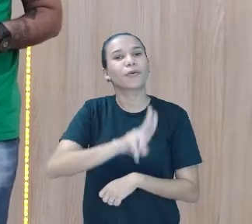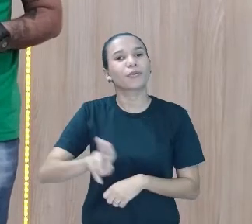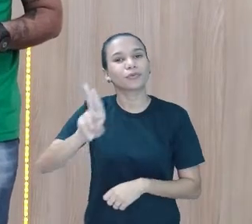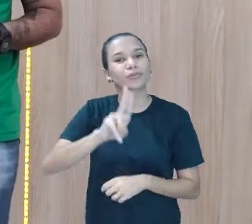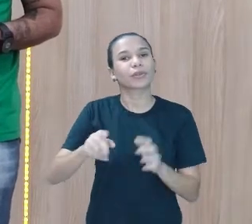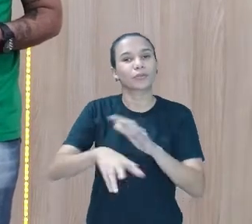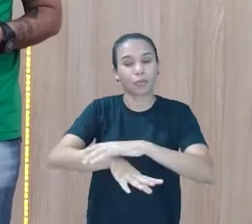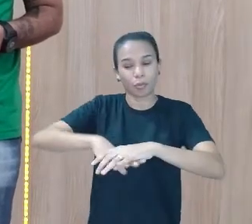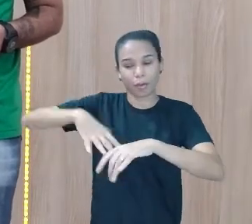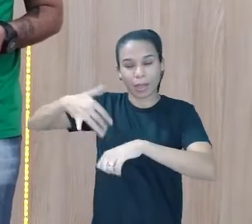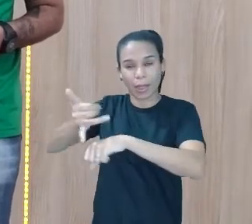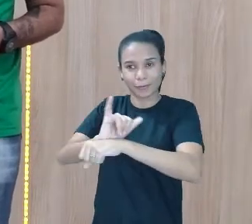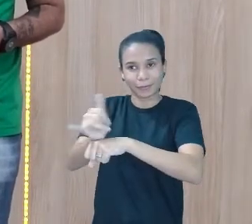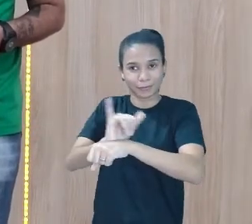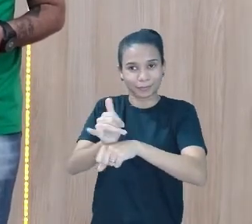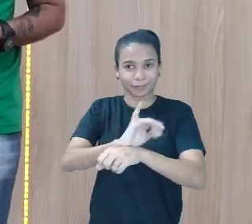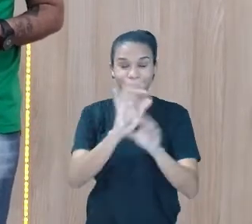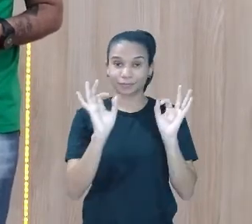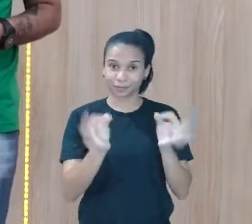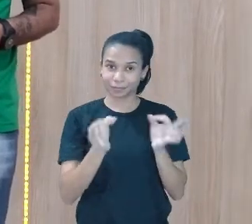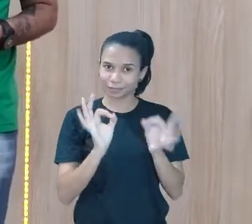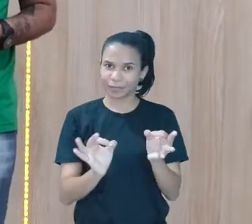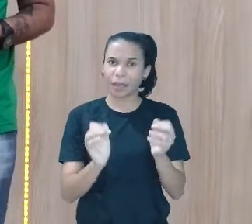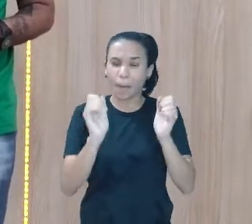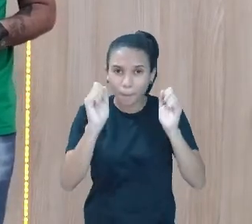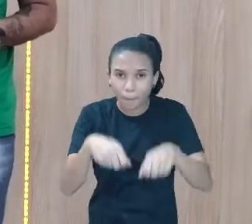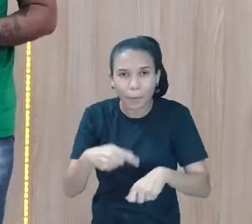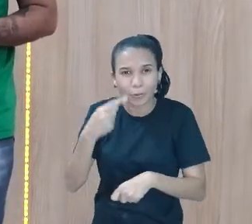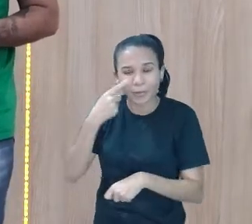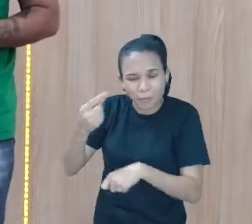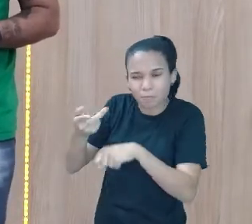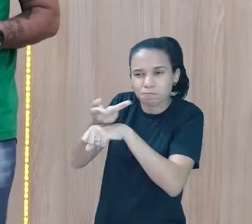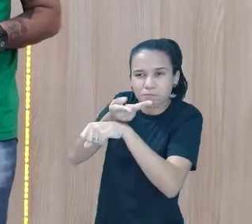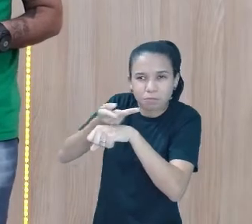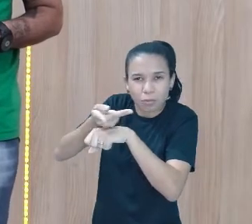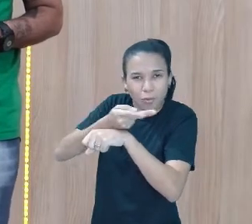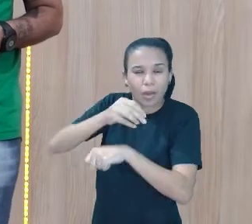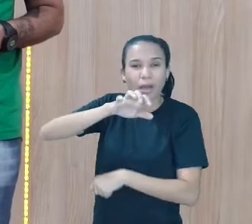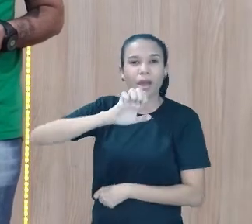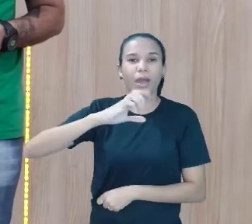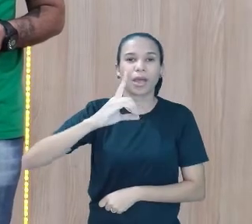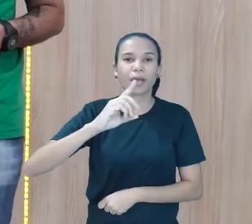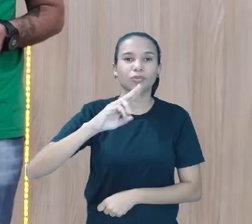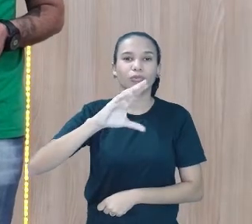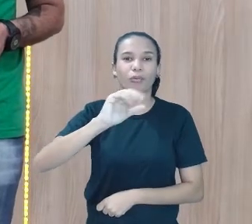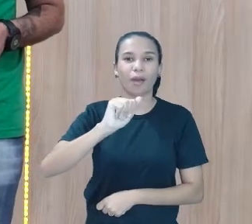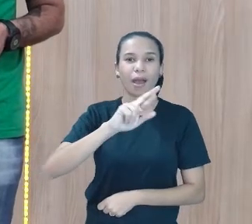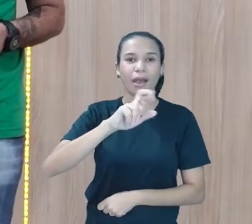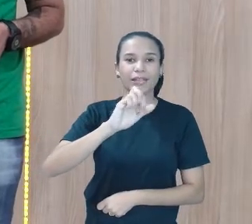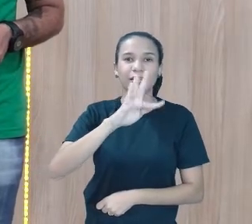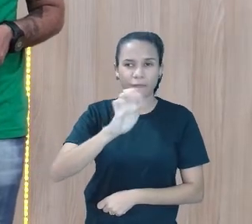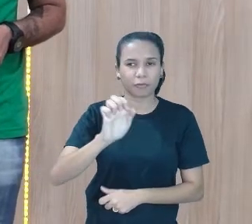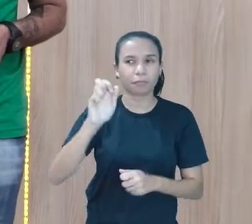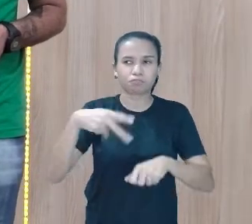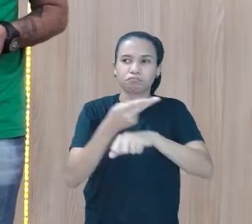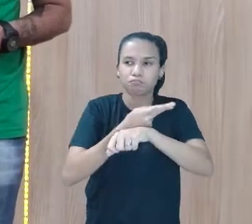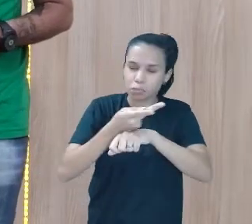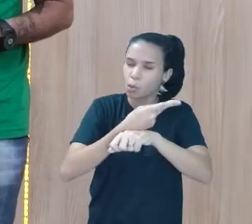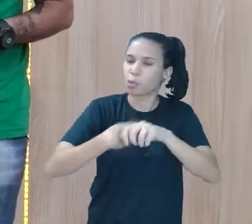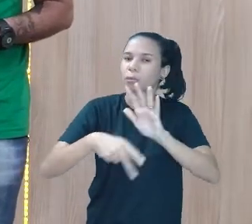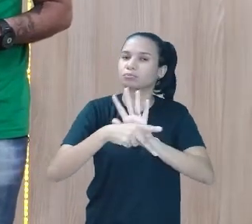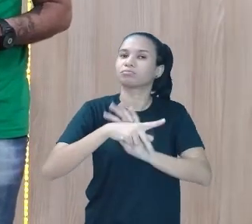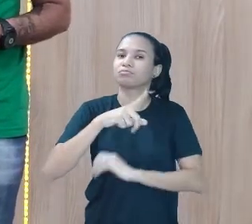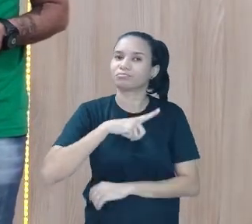através do nosso canal no YouTube, tá certo? Vai lá no nosso canal, o Educa Recife, procura lá a playlist da sua